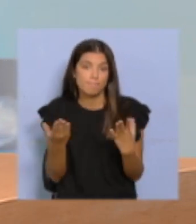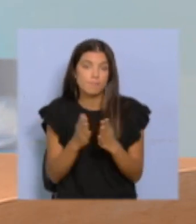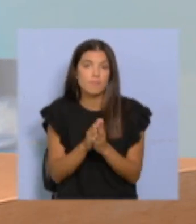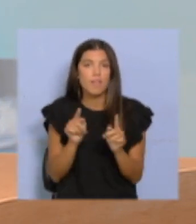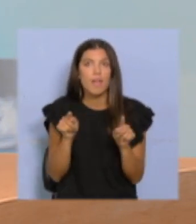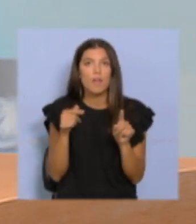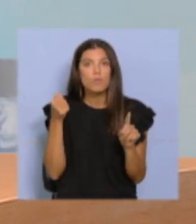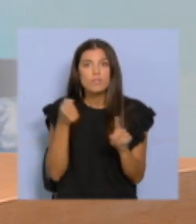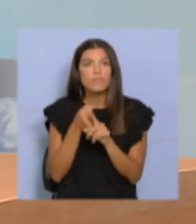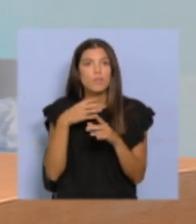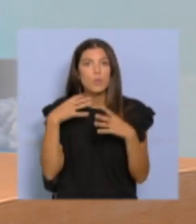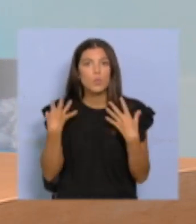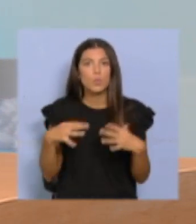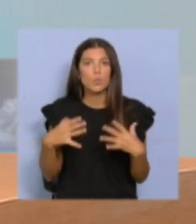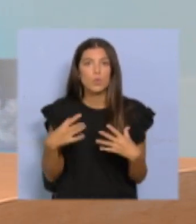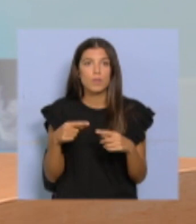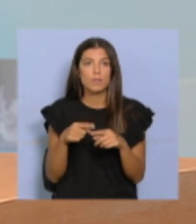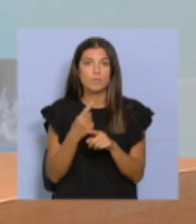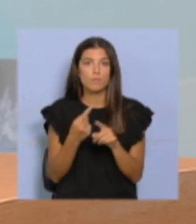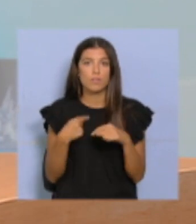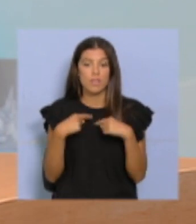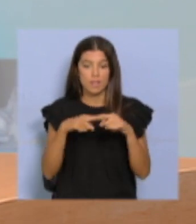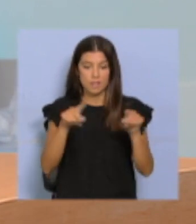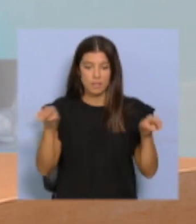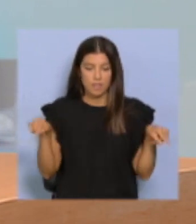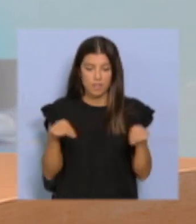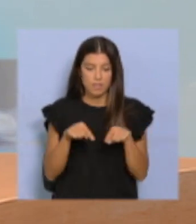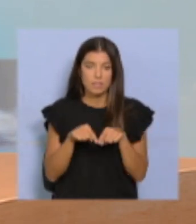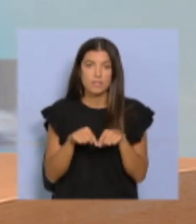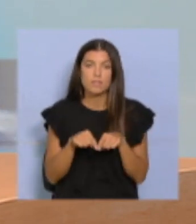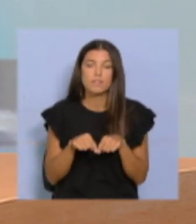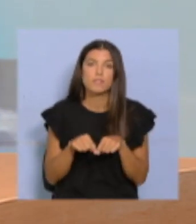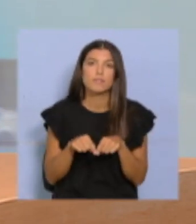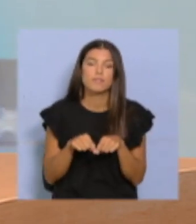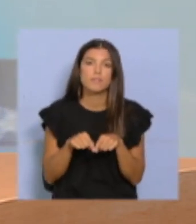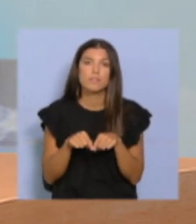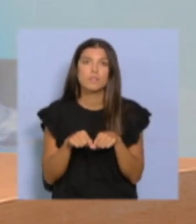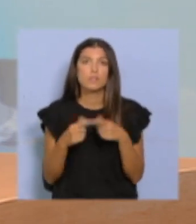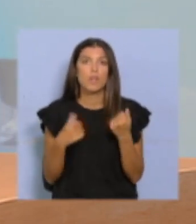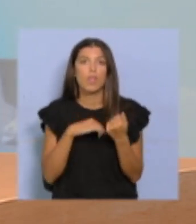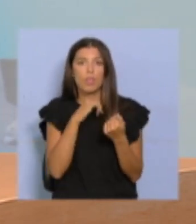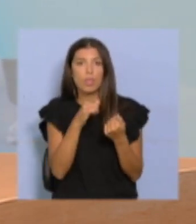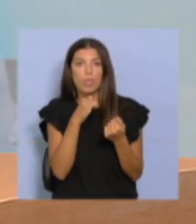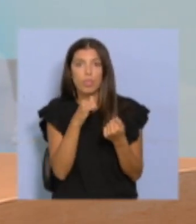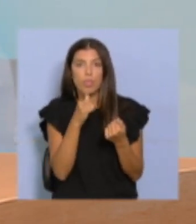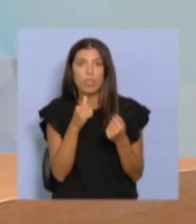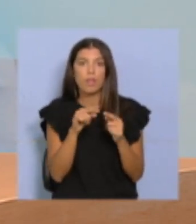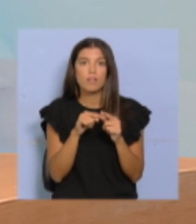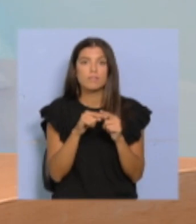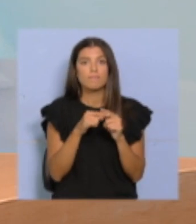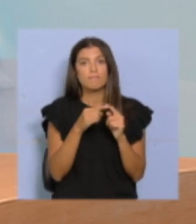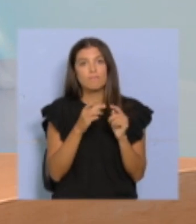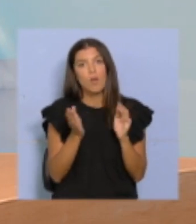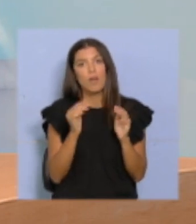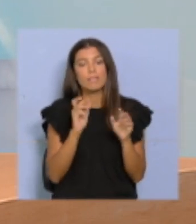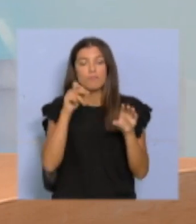nossos tempos, porque nós nas redações temos poucos meios, porque nós temos tendência a entrar numa onda, porque